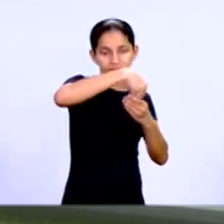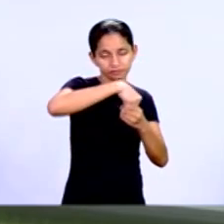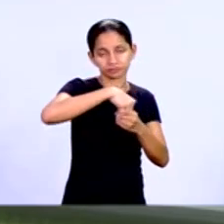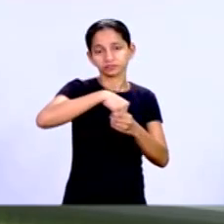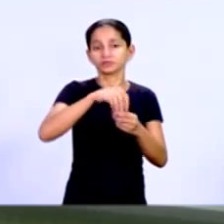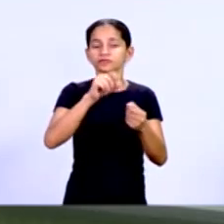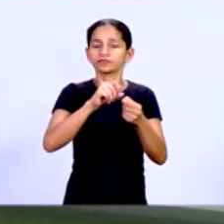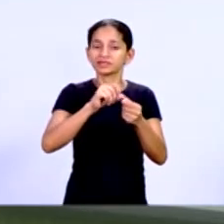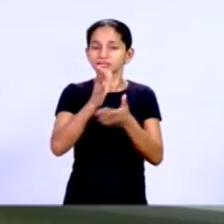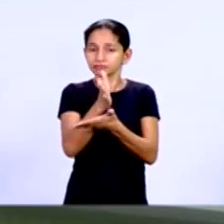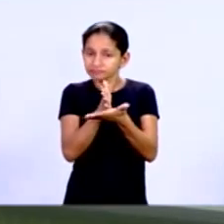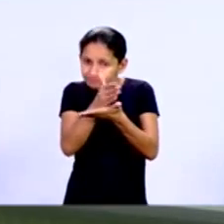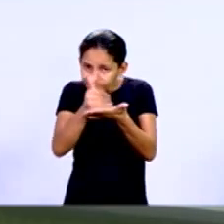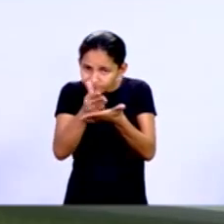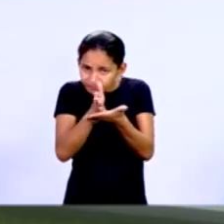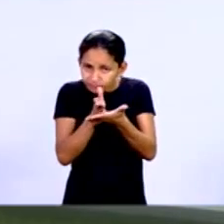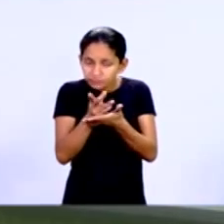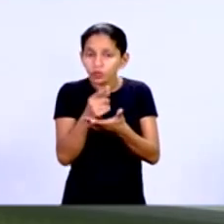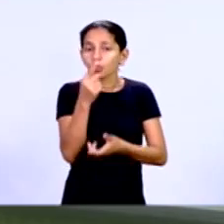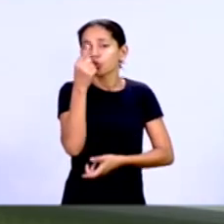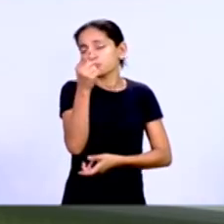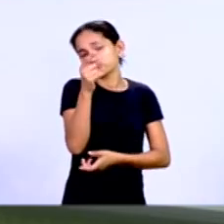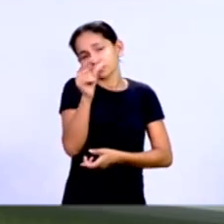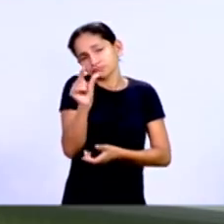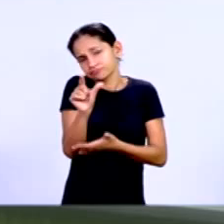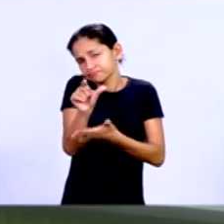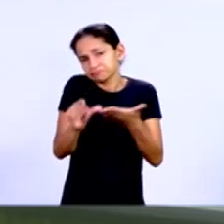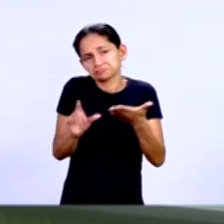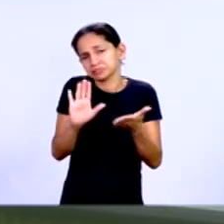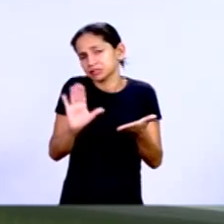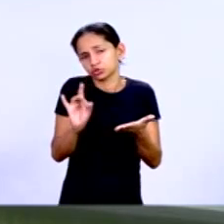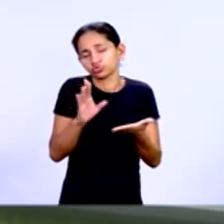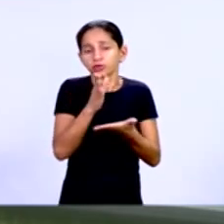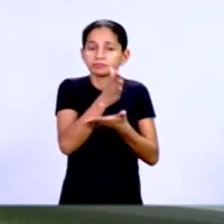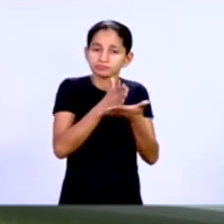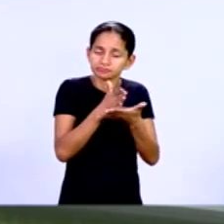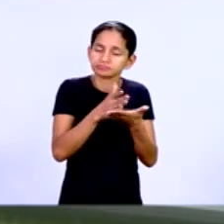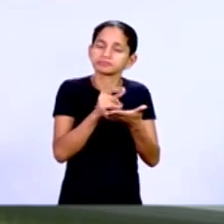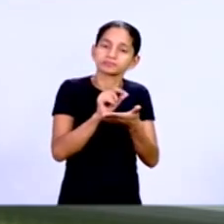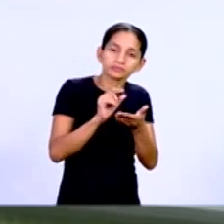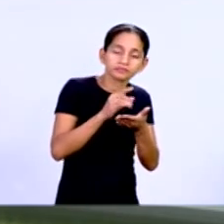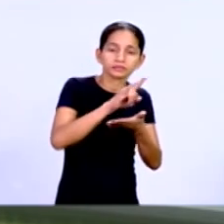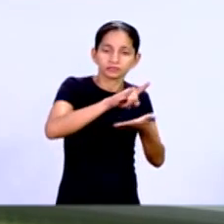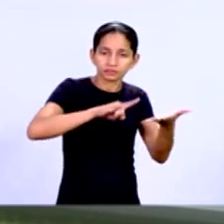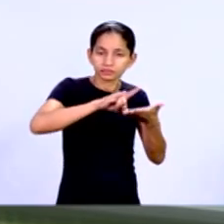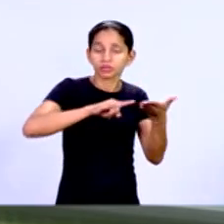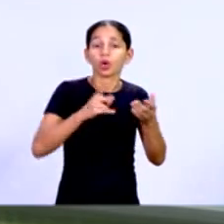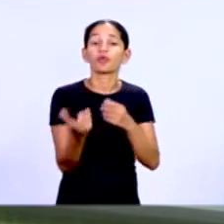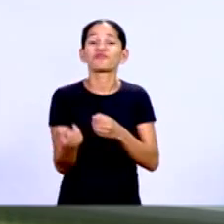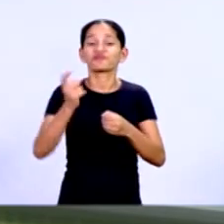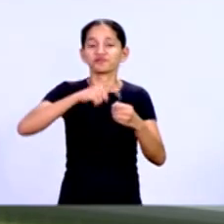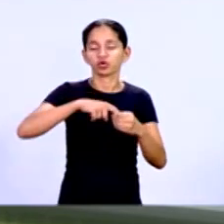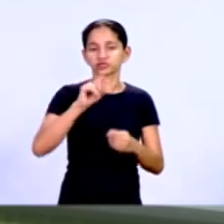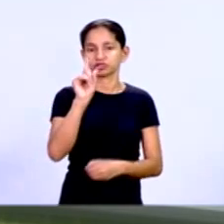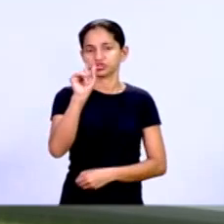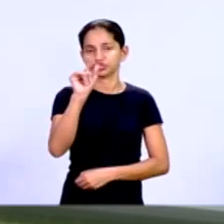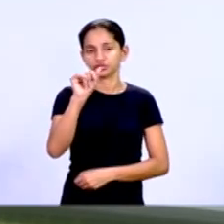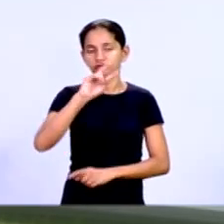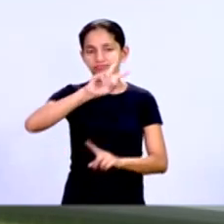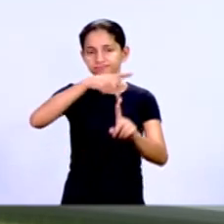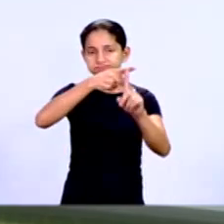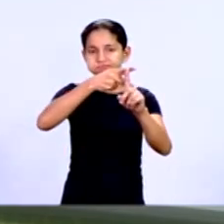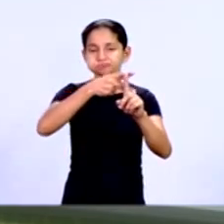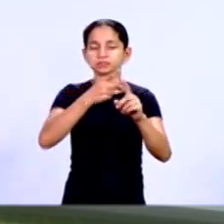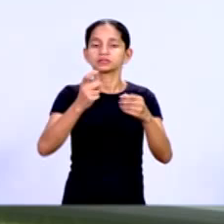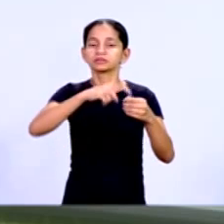vão ser vendidos no mercado, vão ser fornecidos no mercado, com promessa de resgate. E lembrando, né, quem